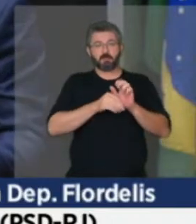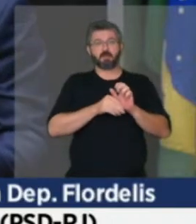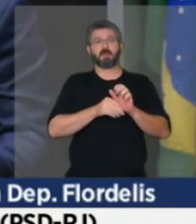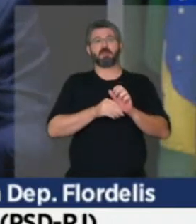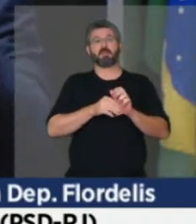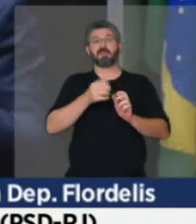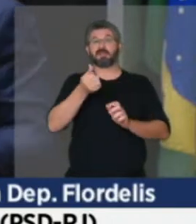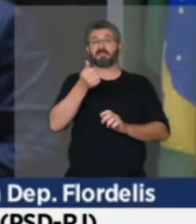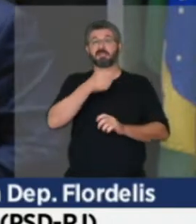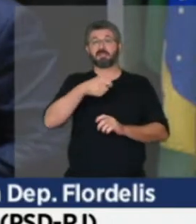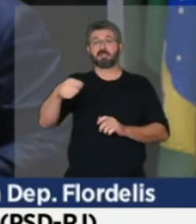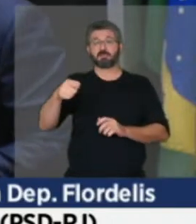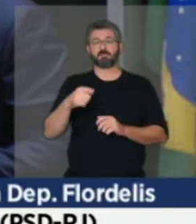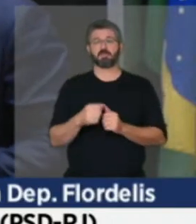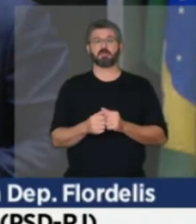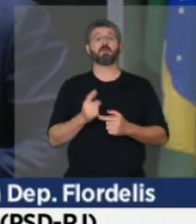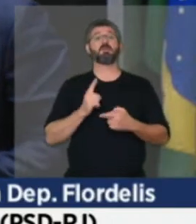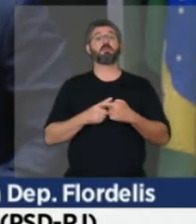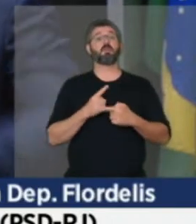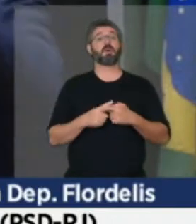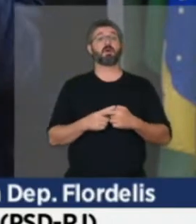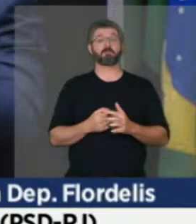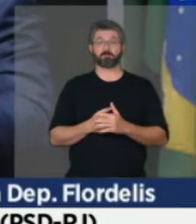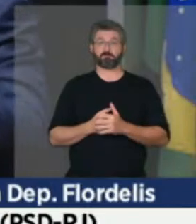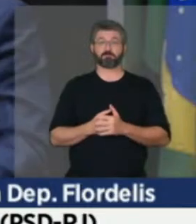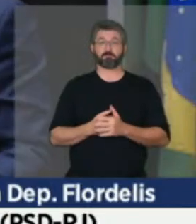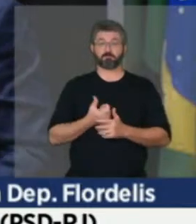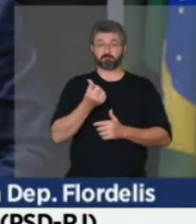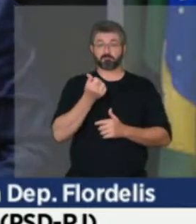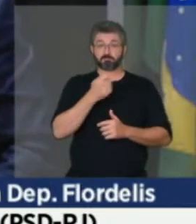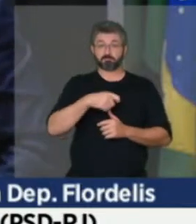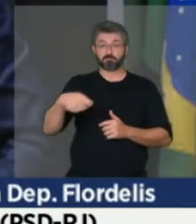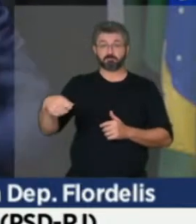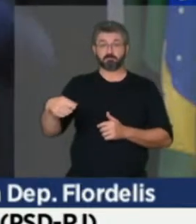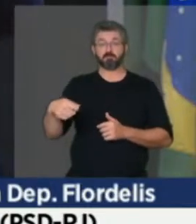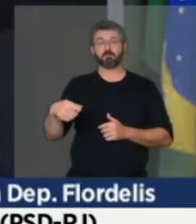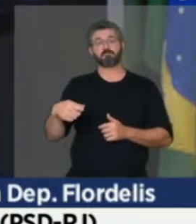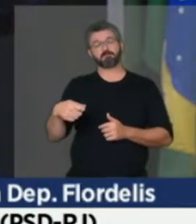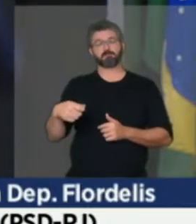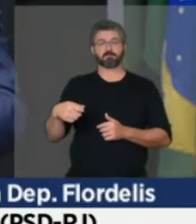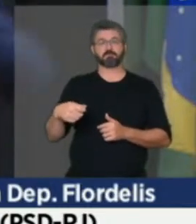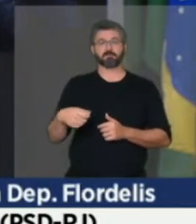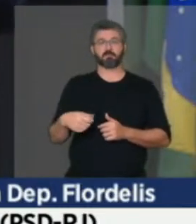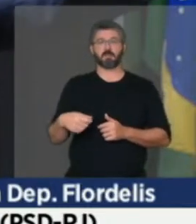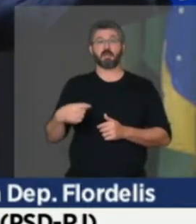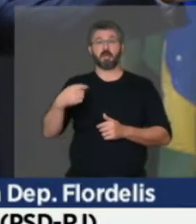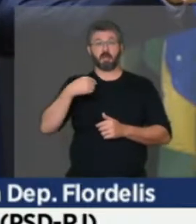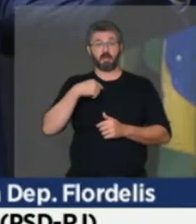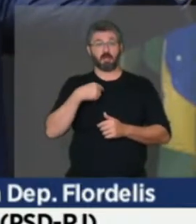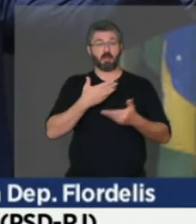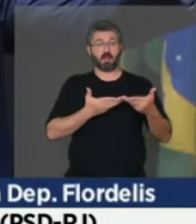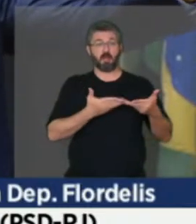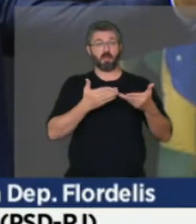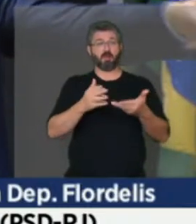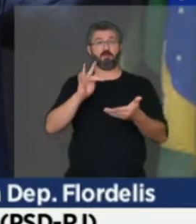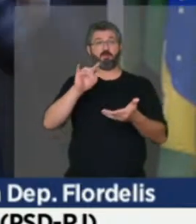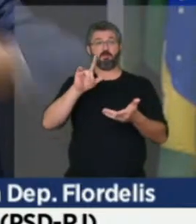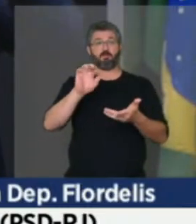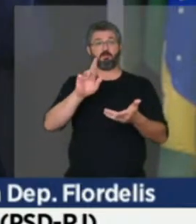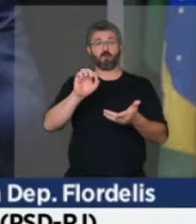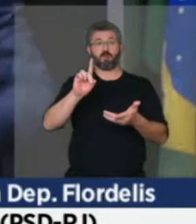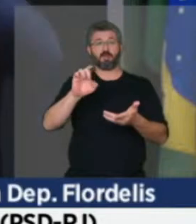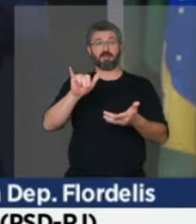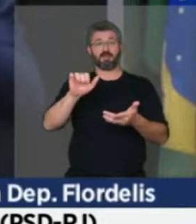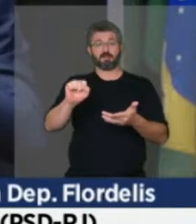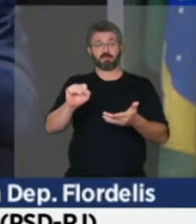6 meses. Sabe por quê, excelências? Porque em 6 meses eu levo a Flor de Lis ao júri e ela